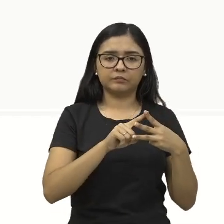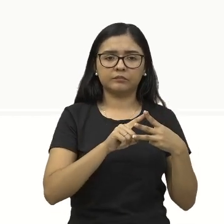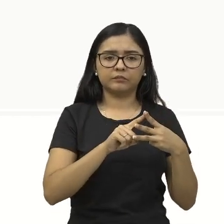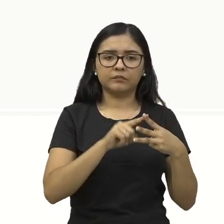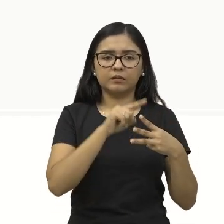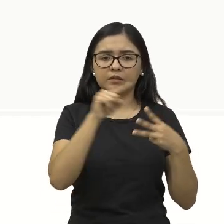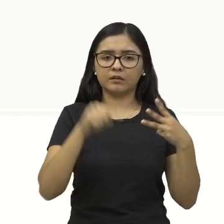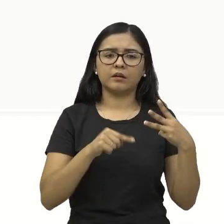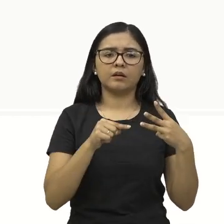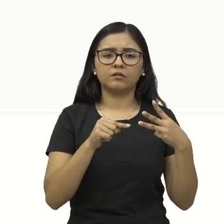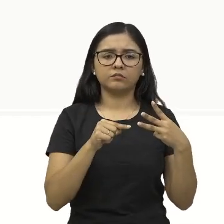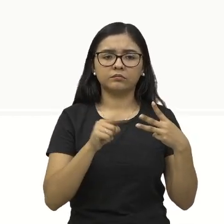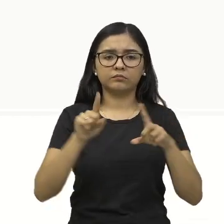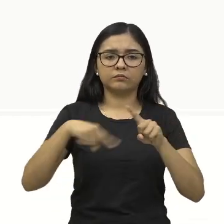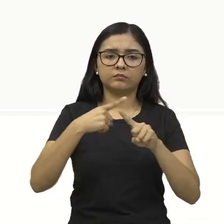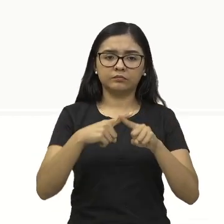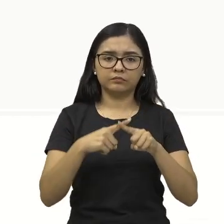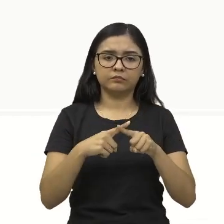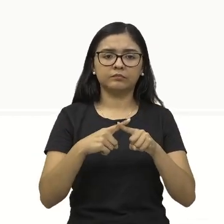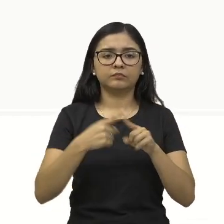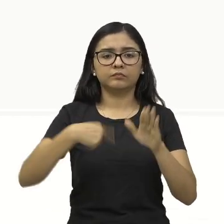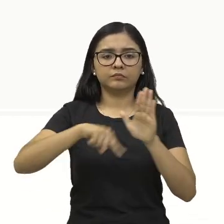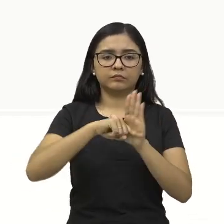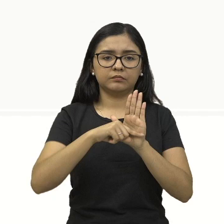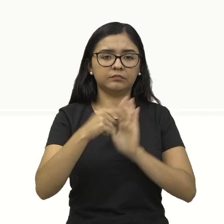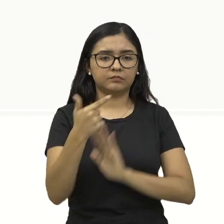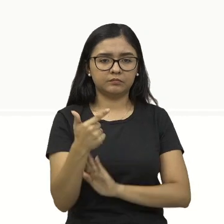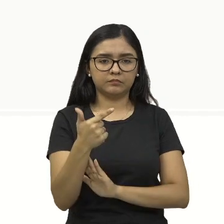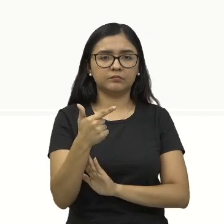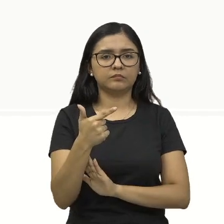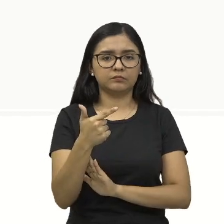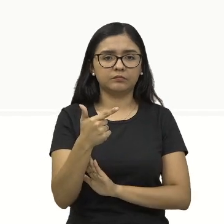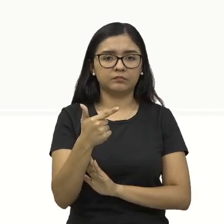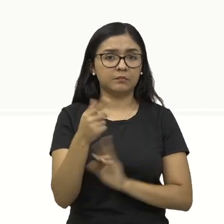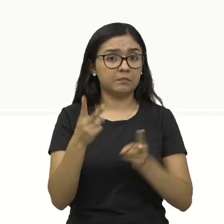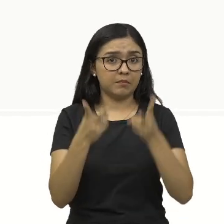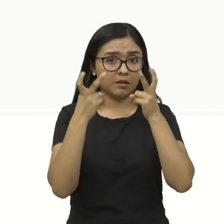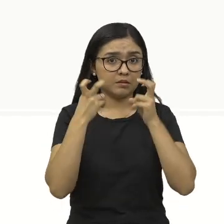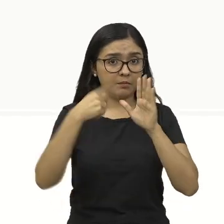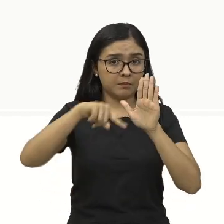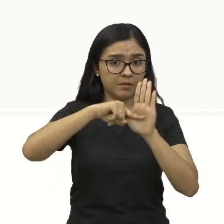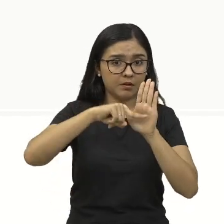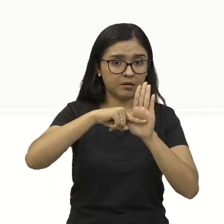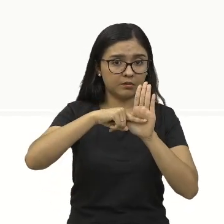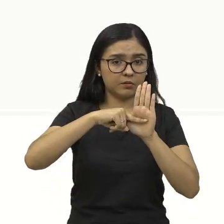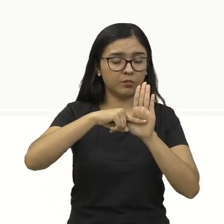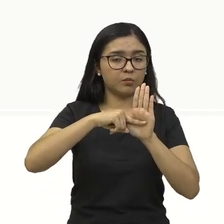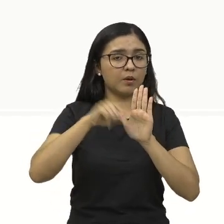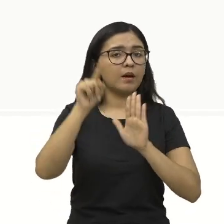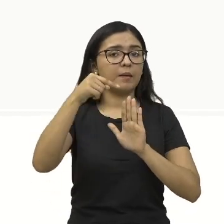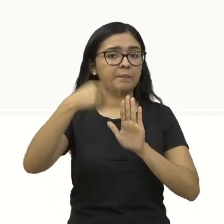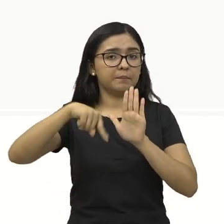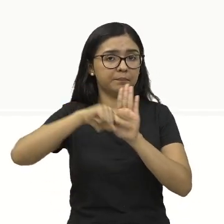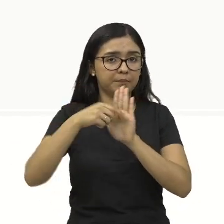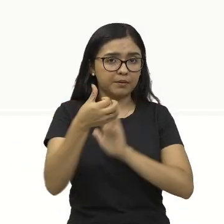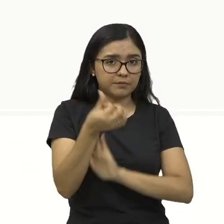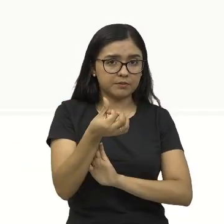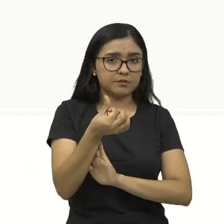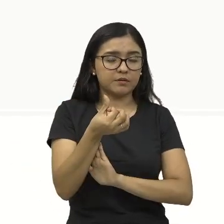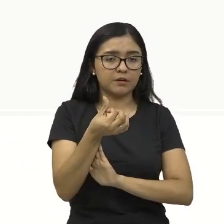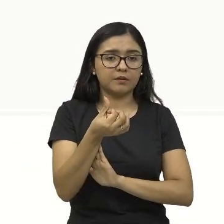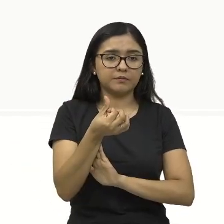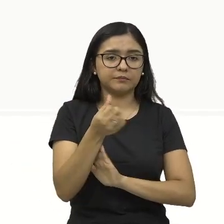Depois, 3 vezes menos 2, olha só o jogo de sinal, ó. Vai dar menos 6,